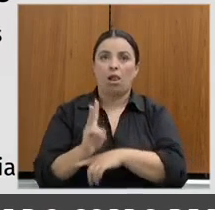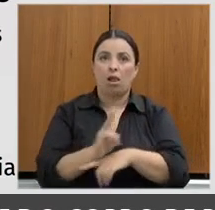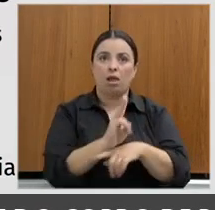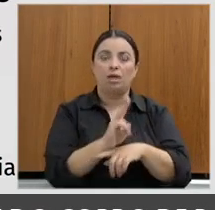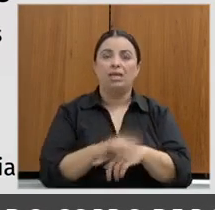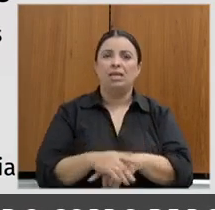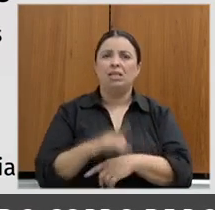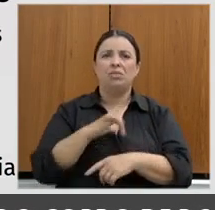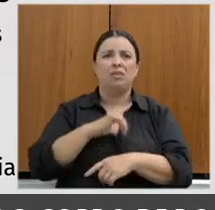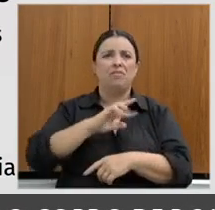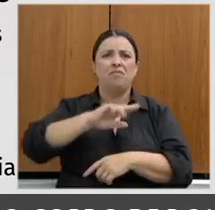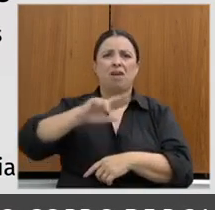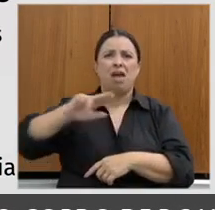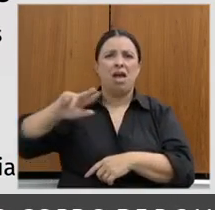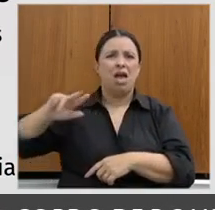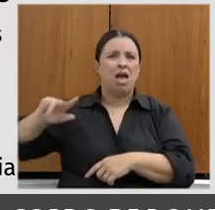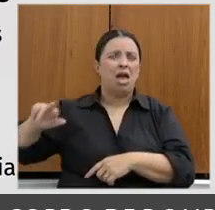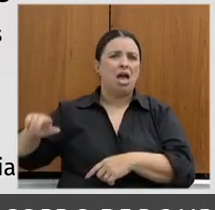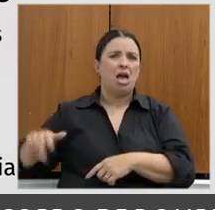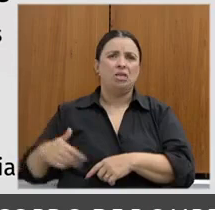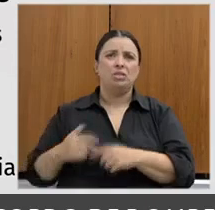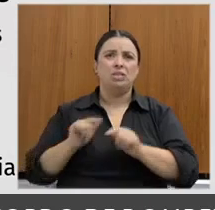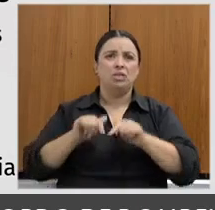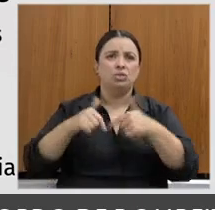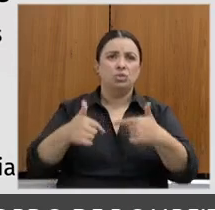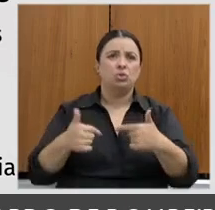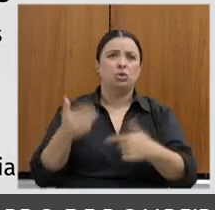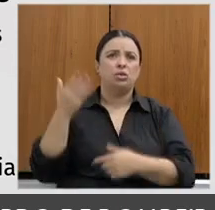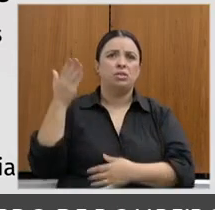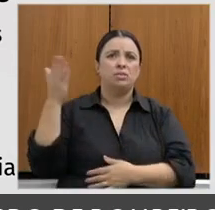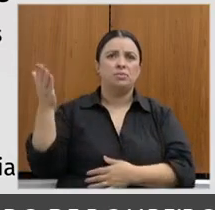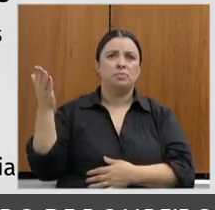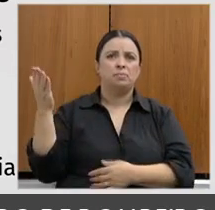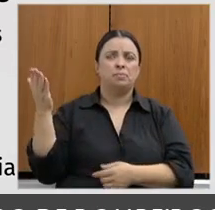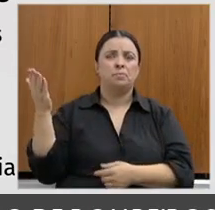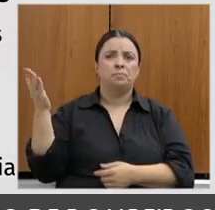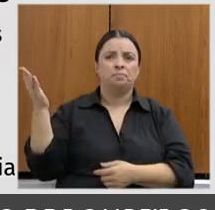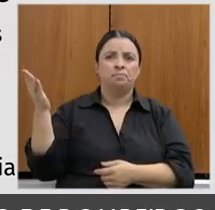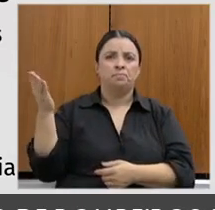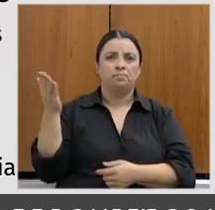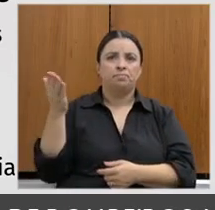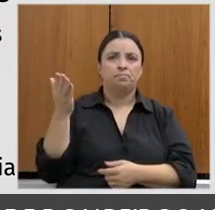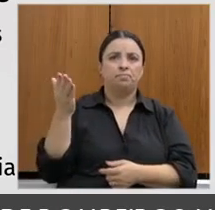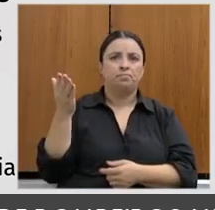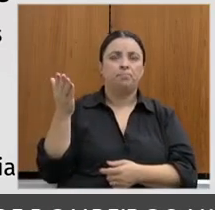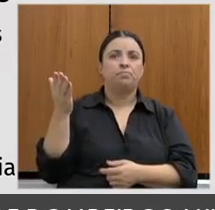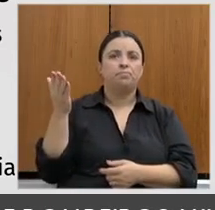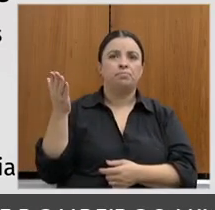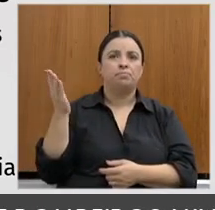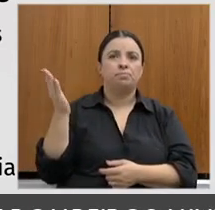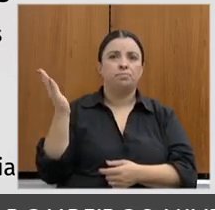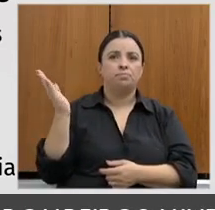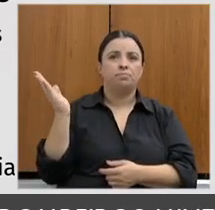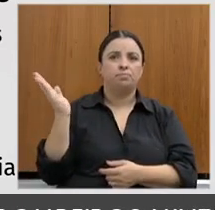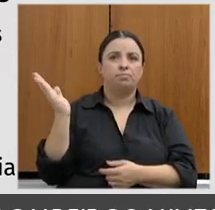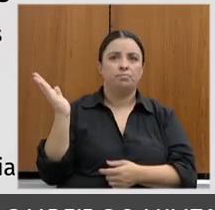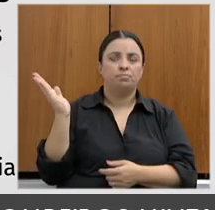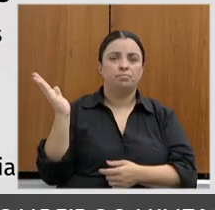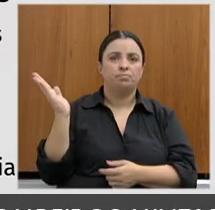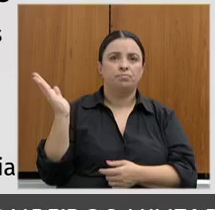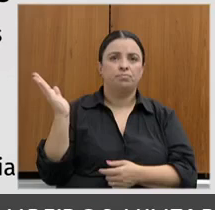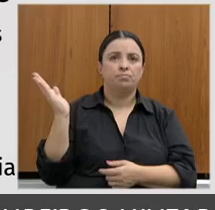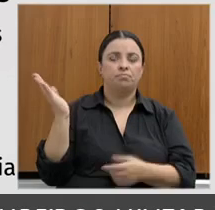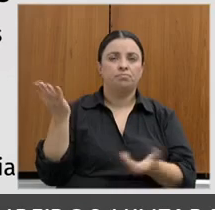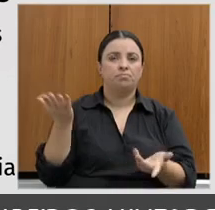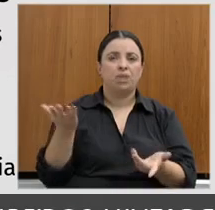75 viaturas adquiridas 79 viaturas e com equipadas né com